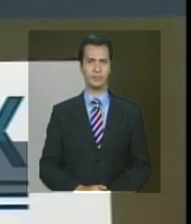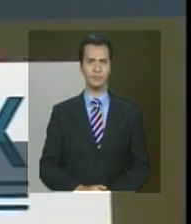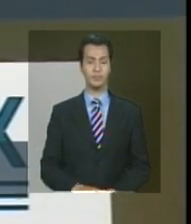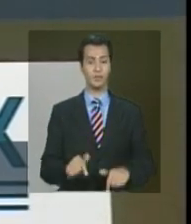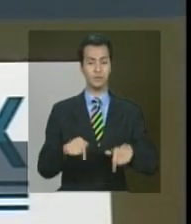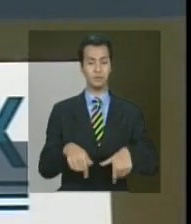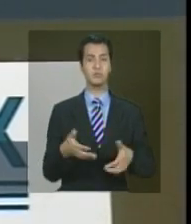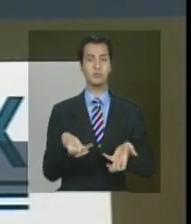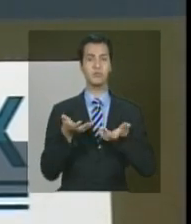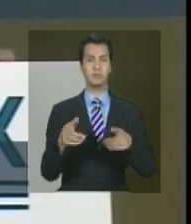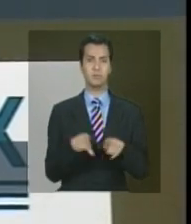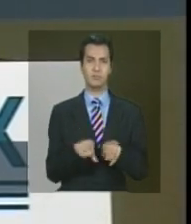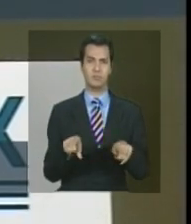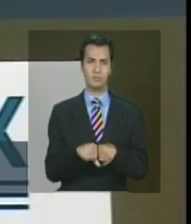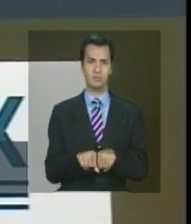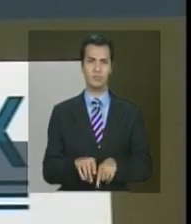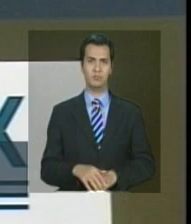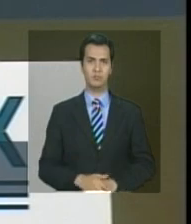também